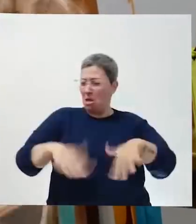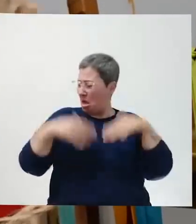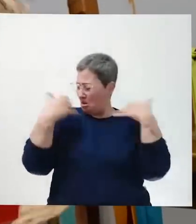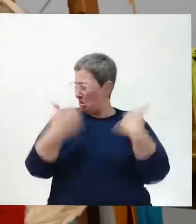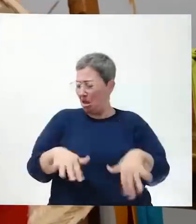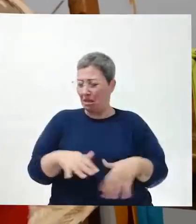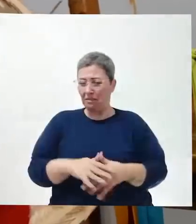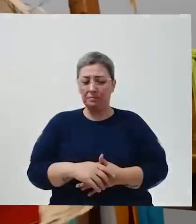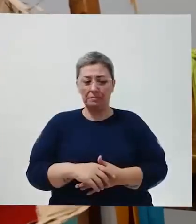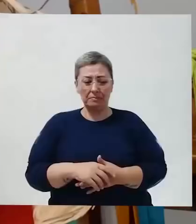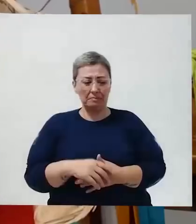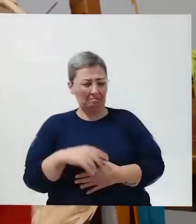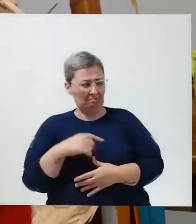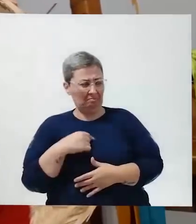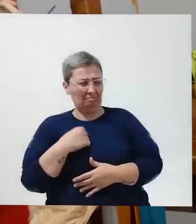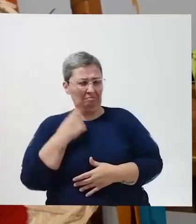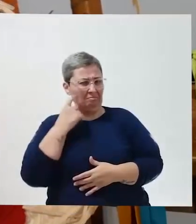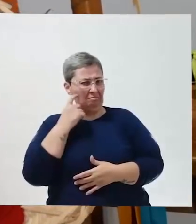não.